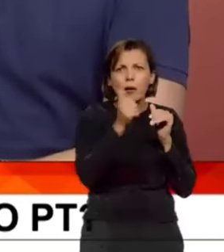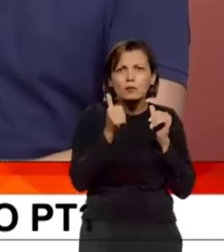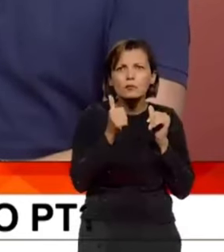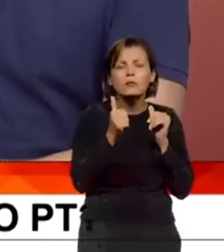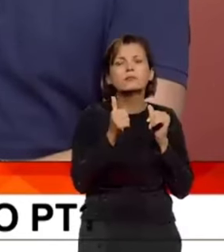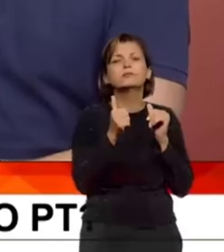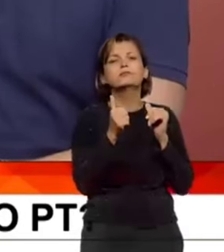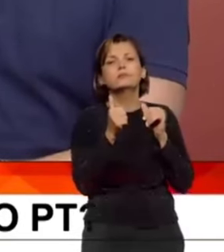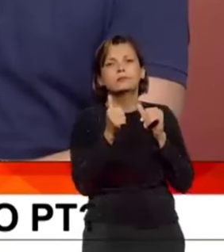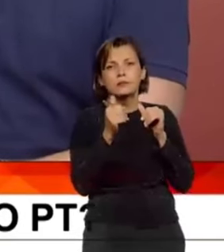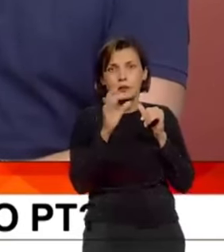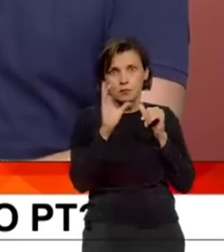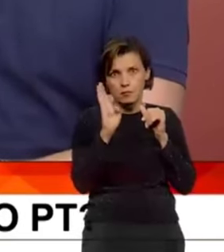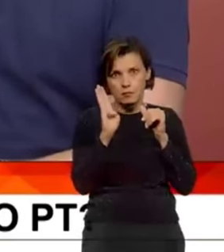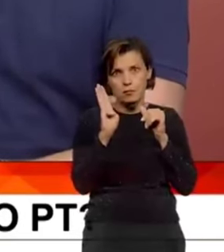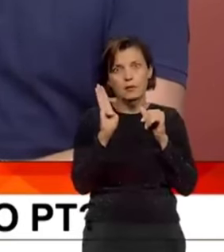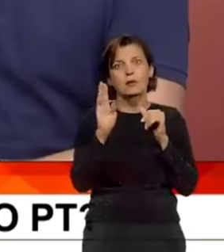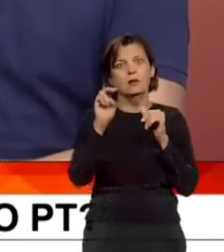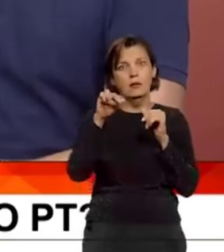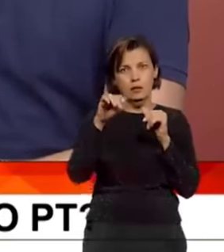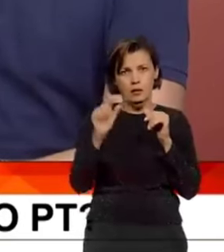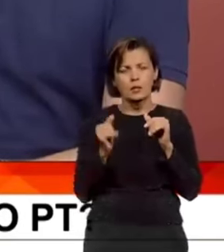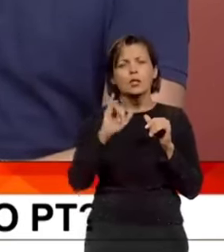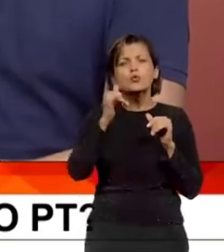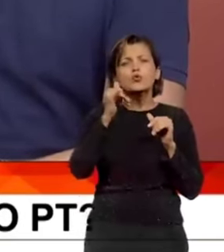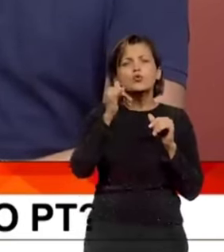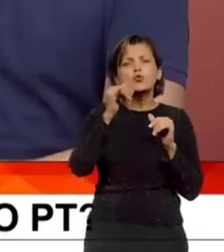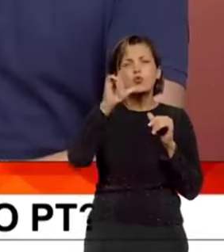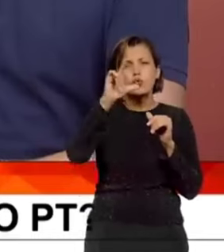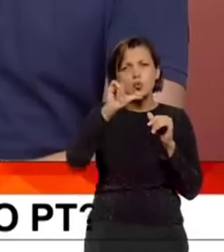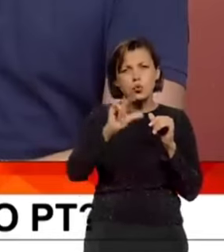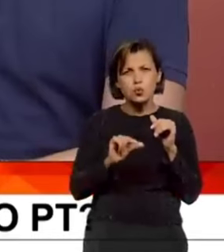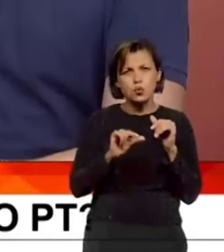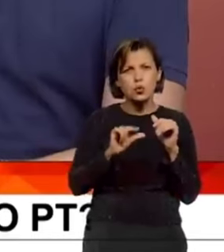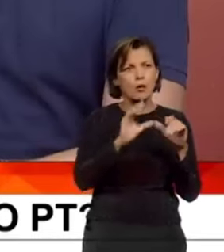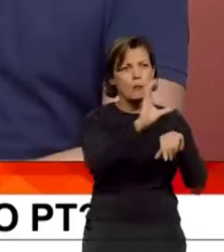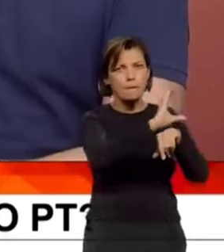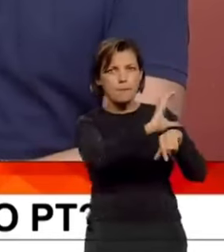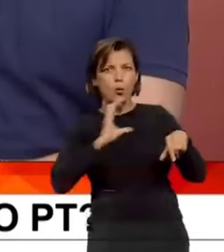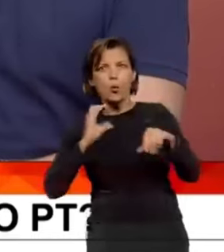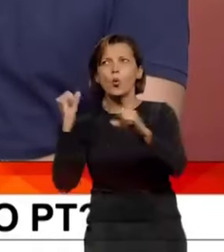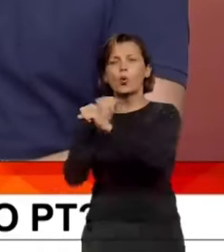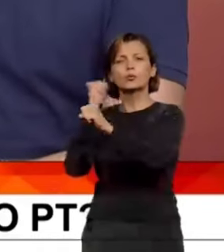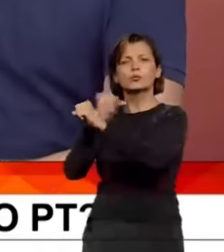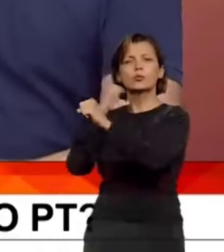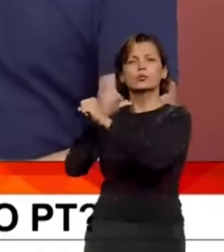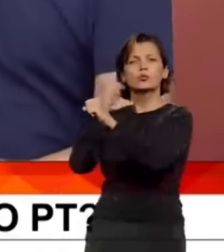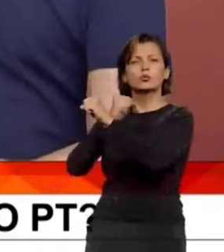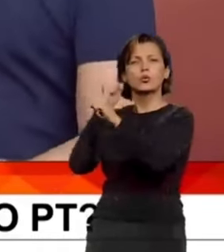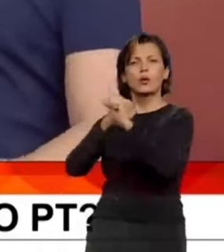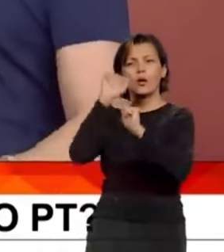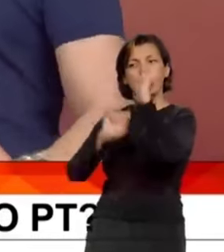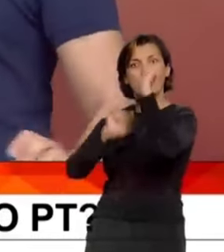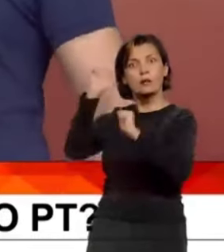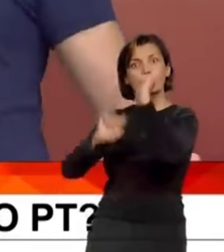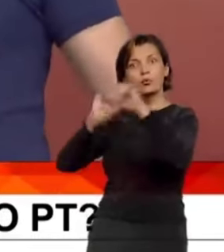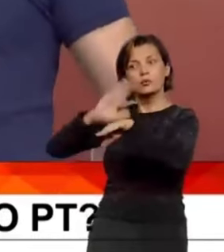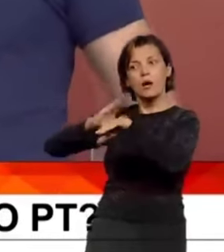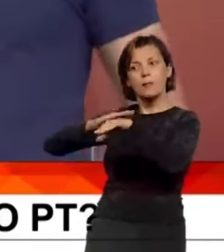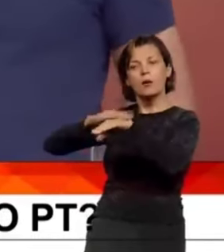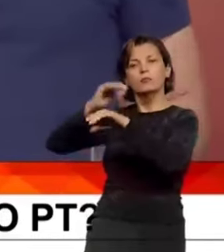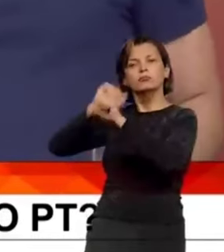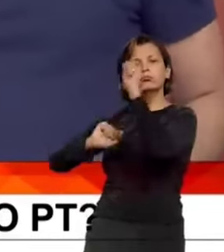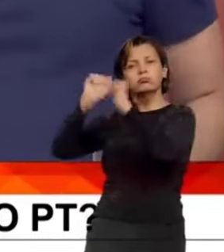pegaram empréstimos do BNDS a juros baixos para fazer obras ou seja desenvolvendo a nossa